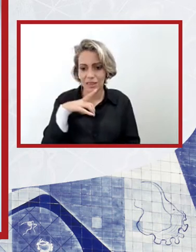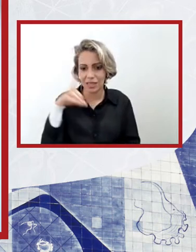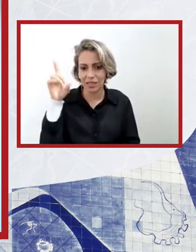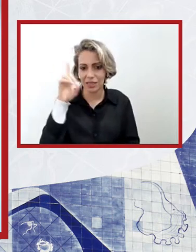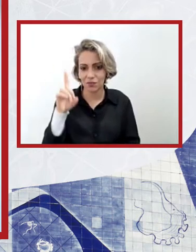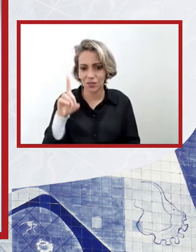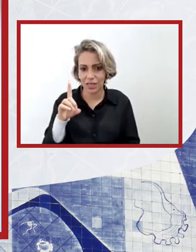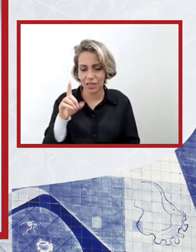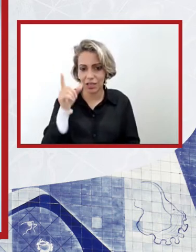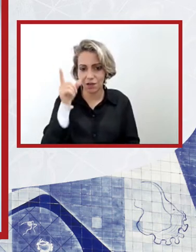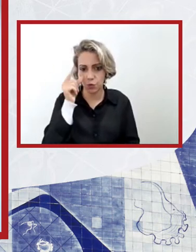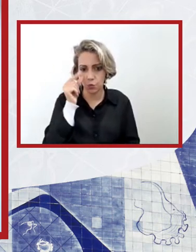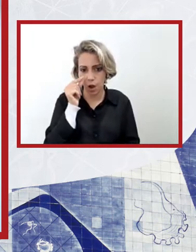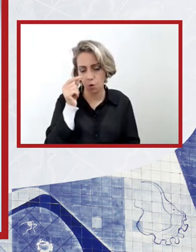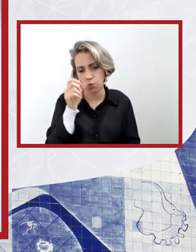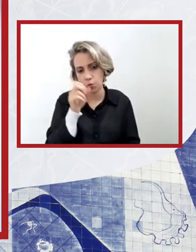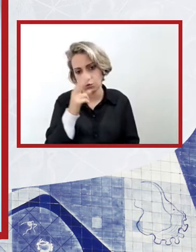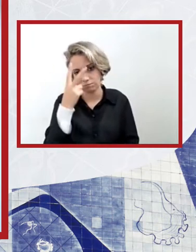visual.